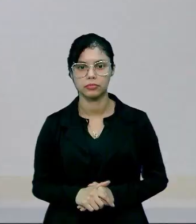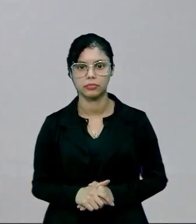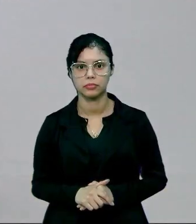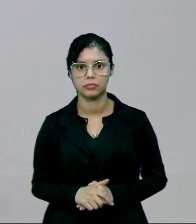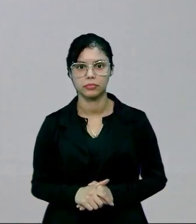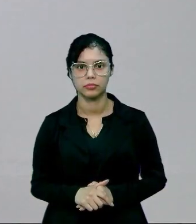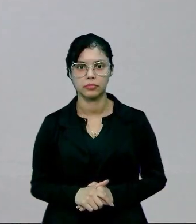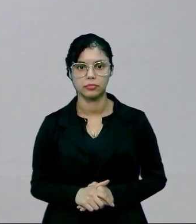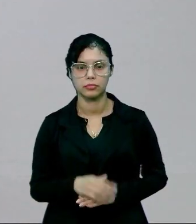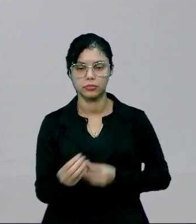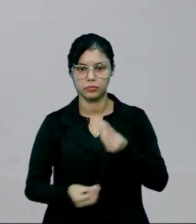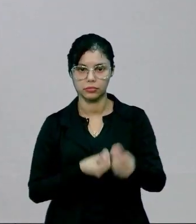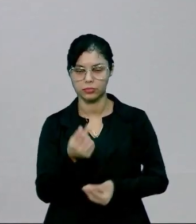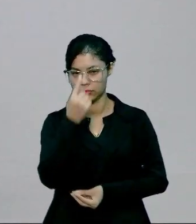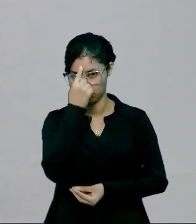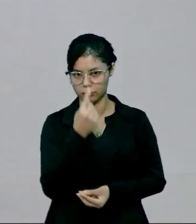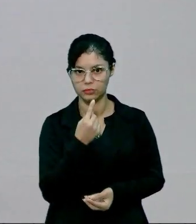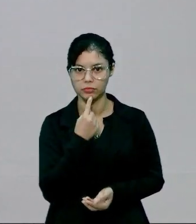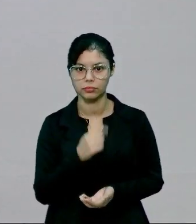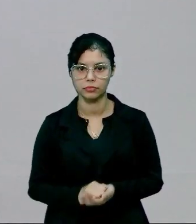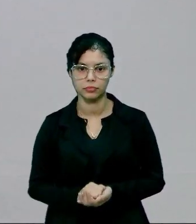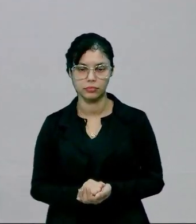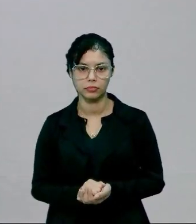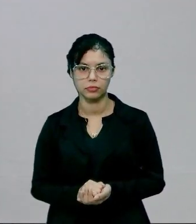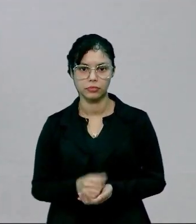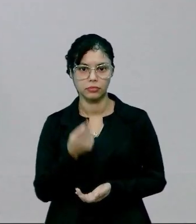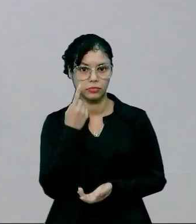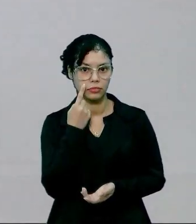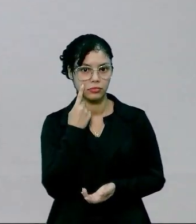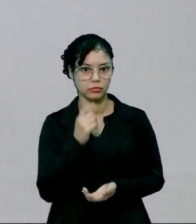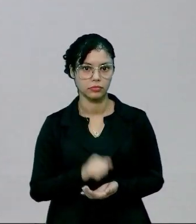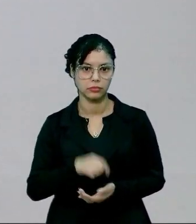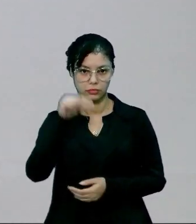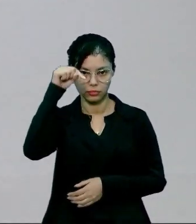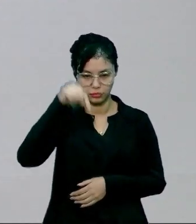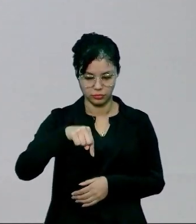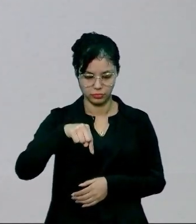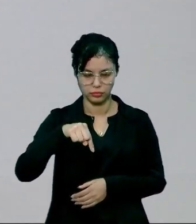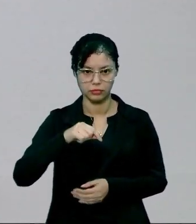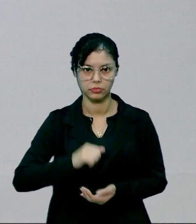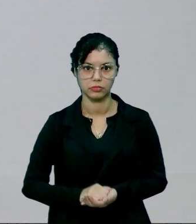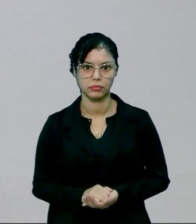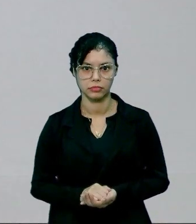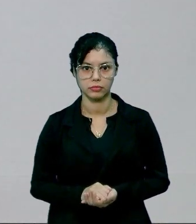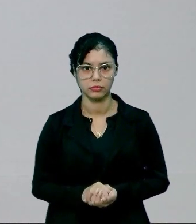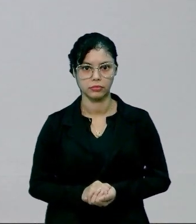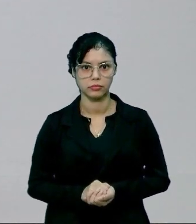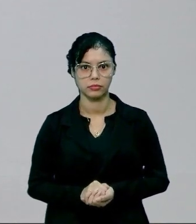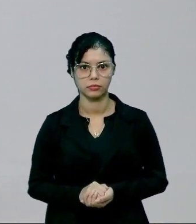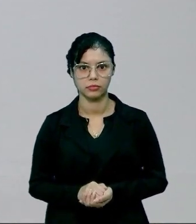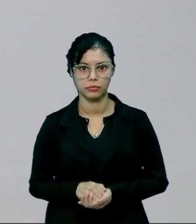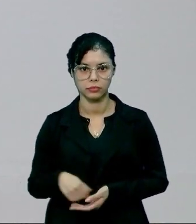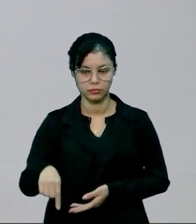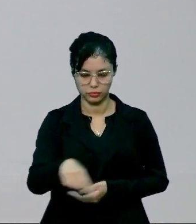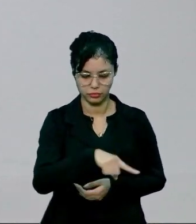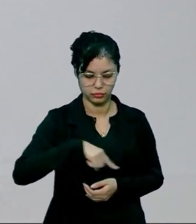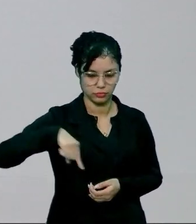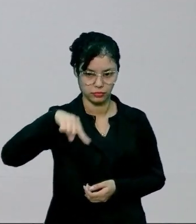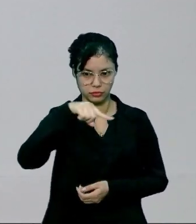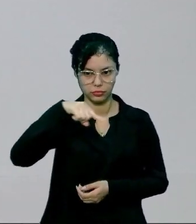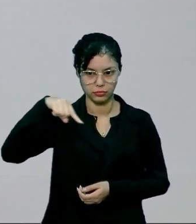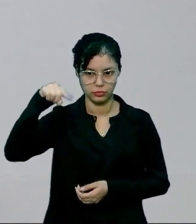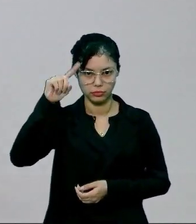C. Como mostra, quando a gente olha uma escada dessa de cima, né, para baixo, a gente vê que